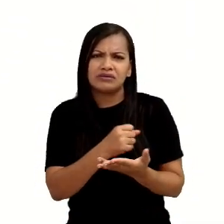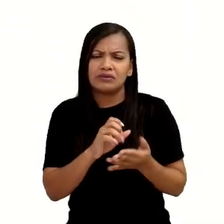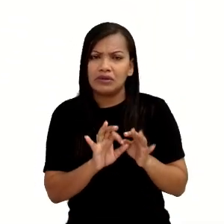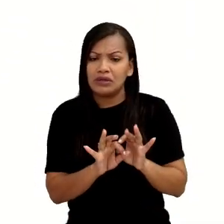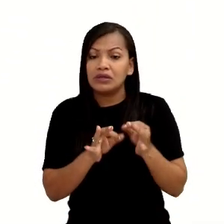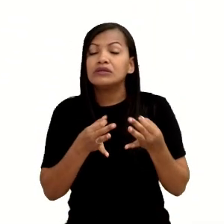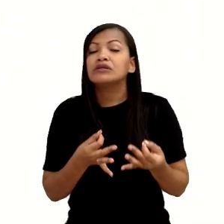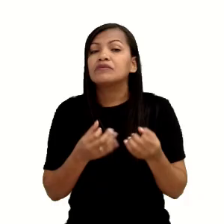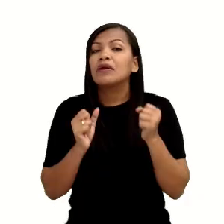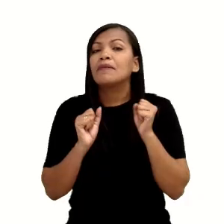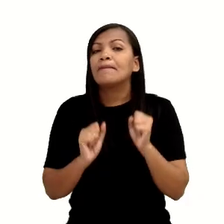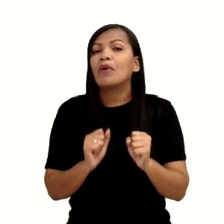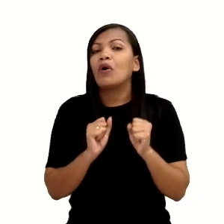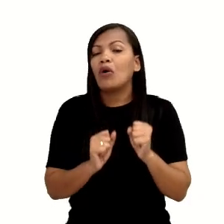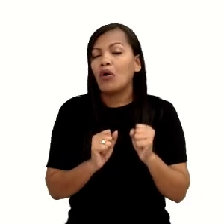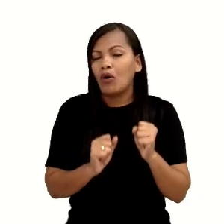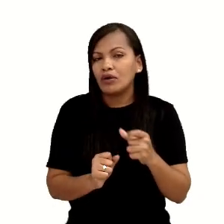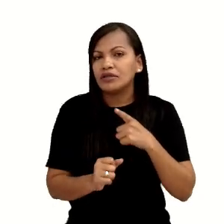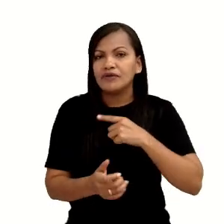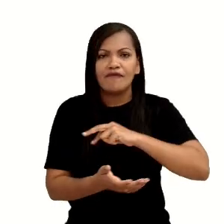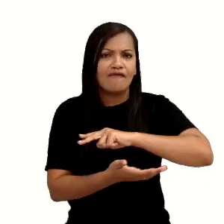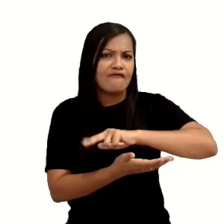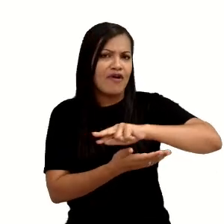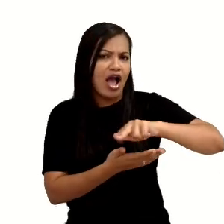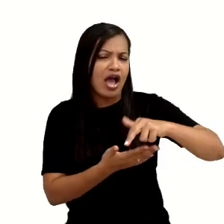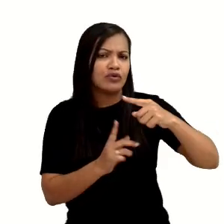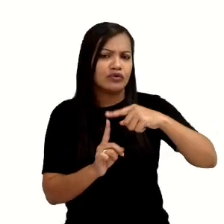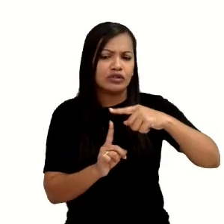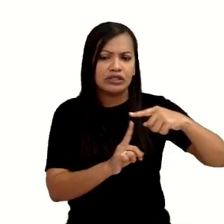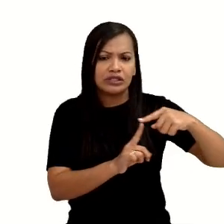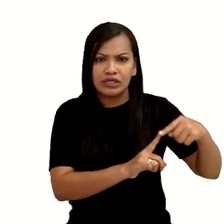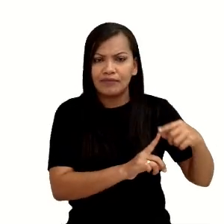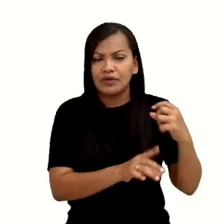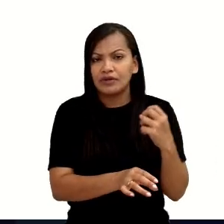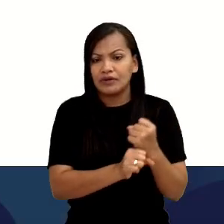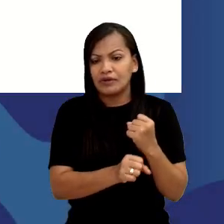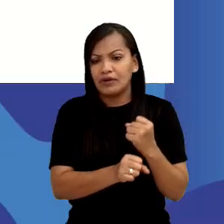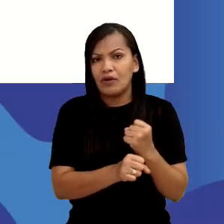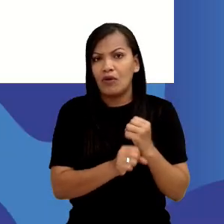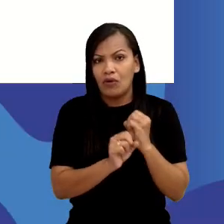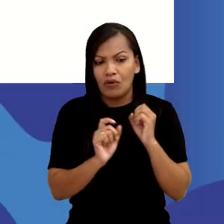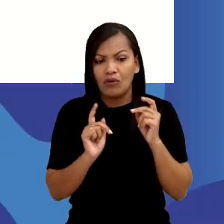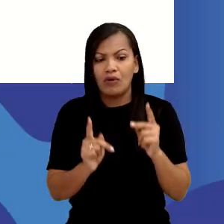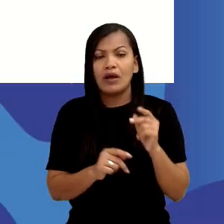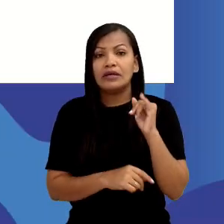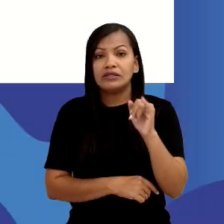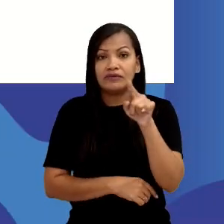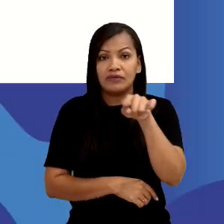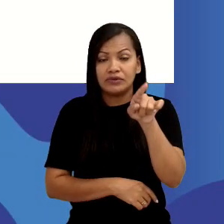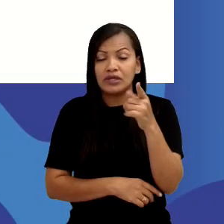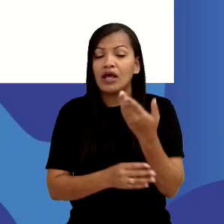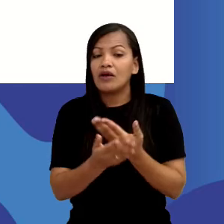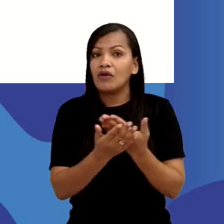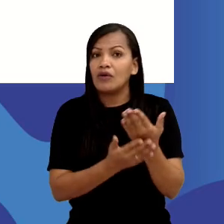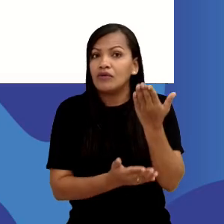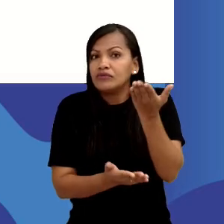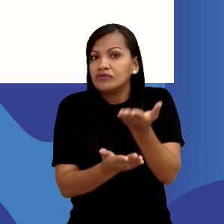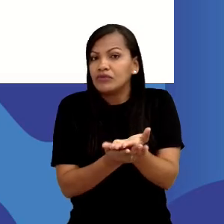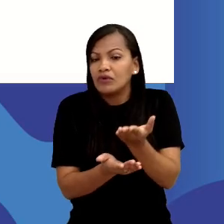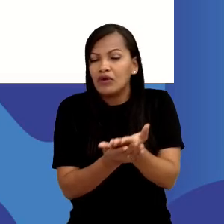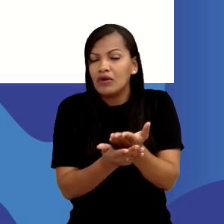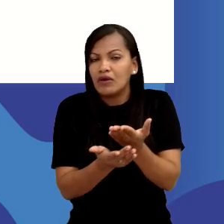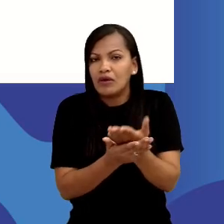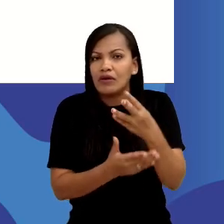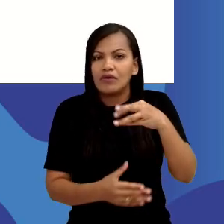a medida da área de qualquer região plana, ok? Então, quando você iniciar seus estudos com a medida da área de